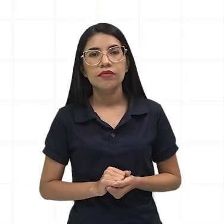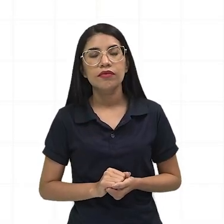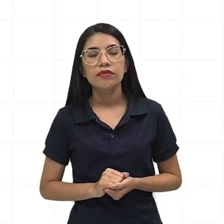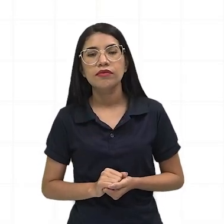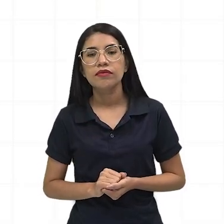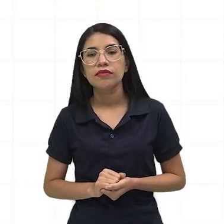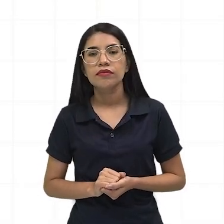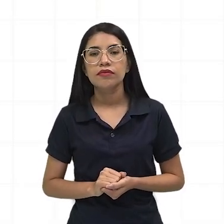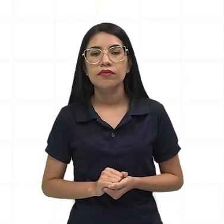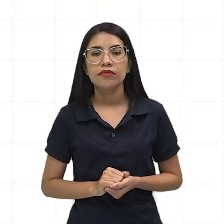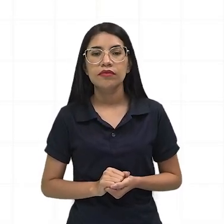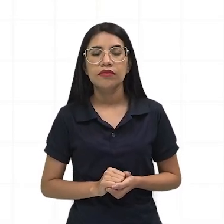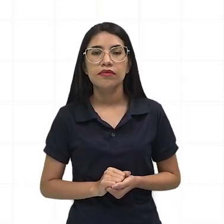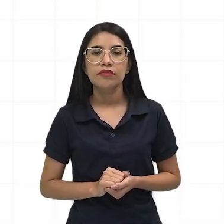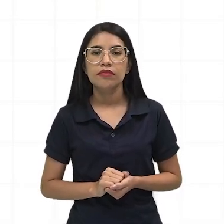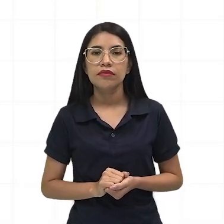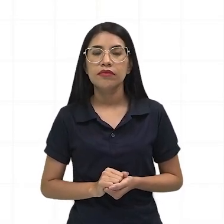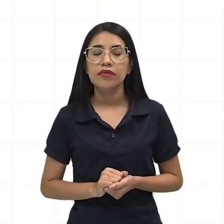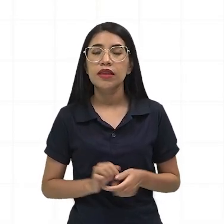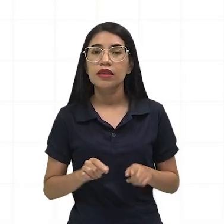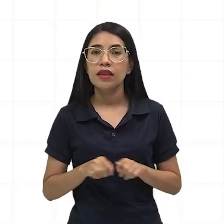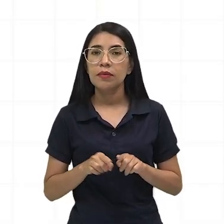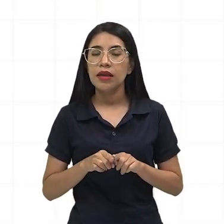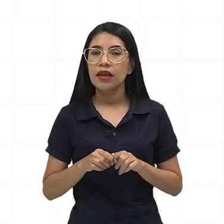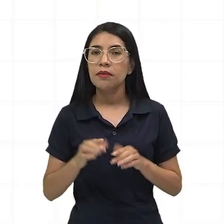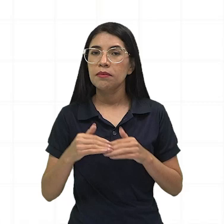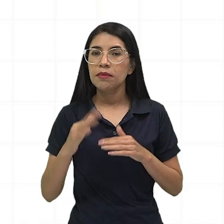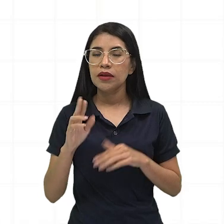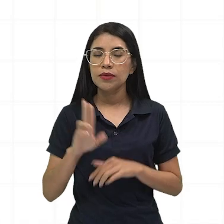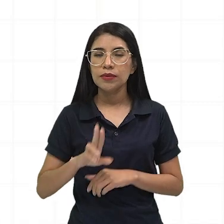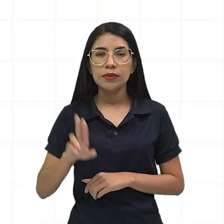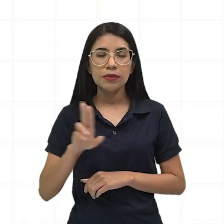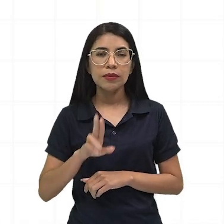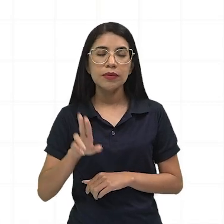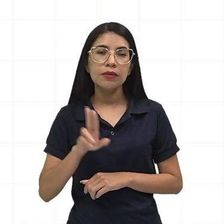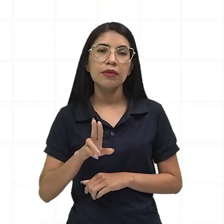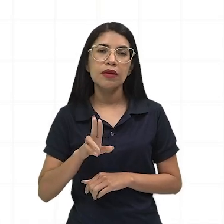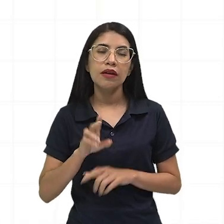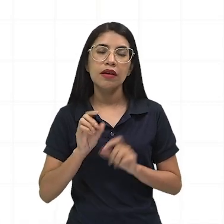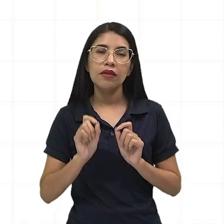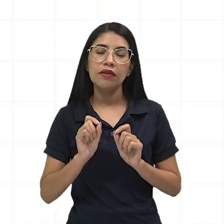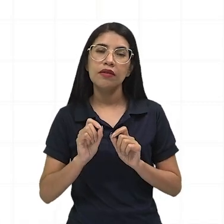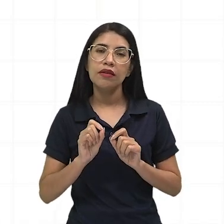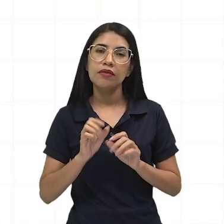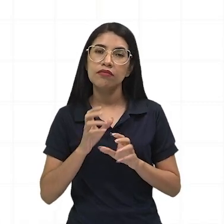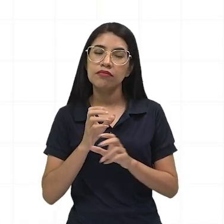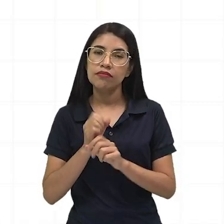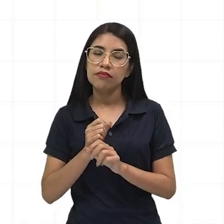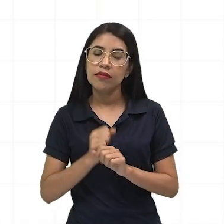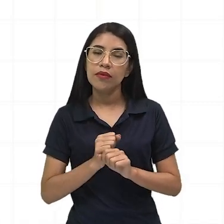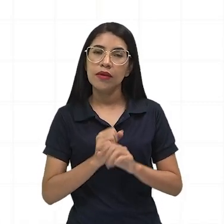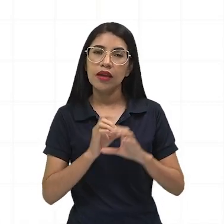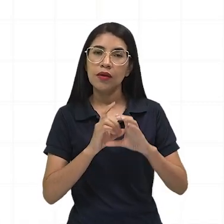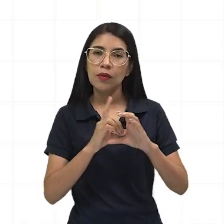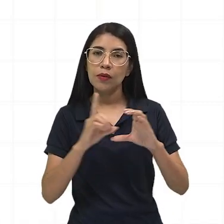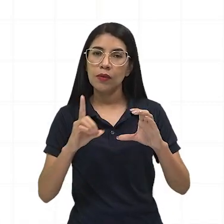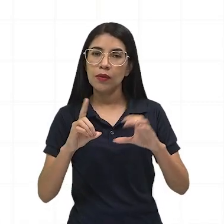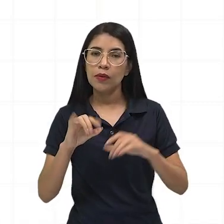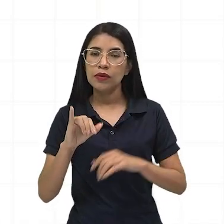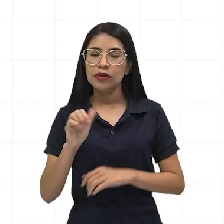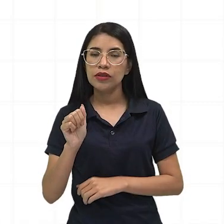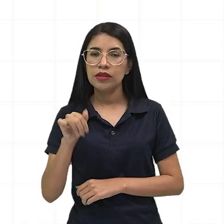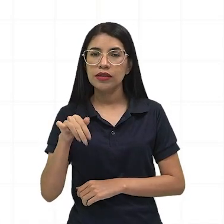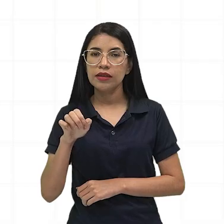vem e que é muito utilizado em vários problemas, que é o diâmetro. O raio eu já sei o que é.